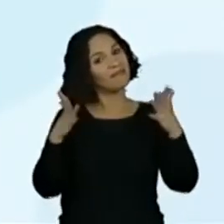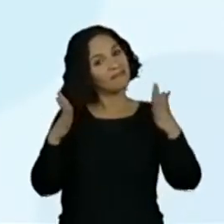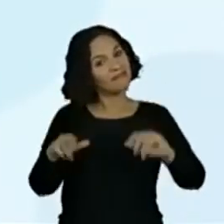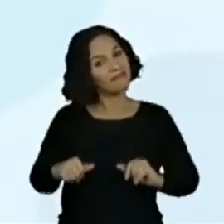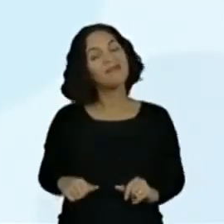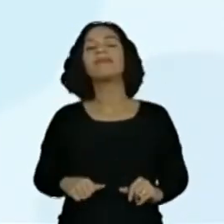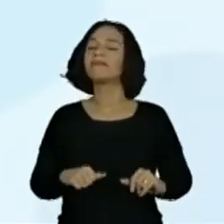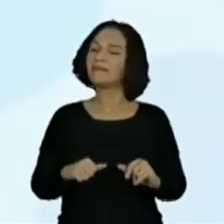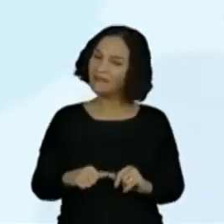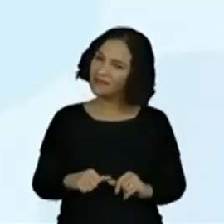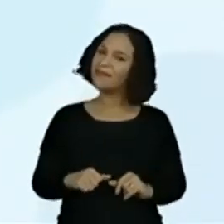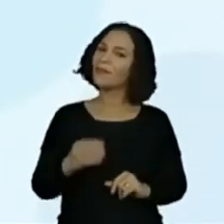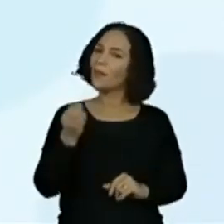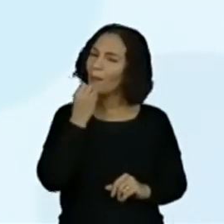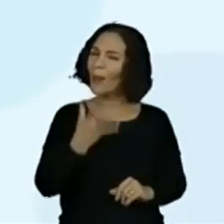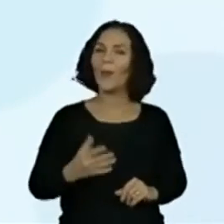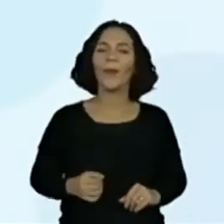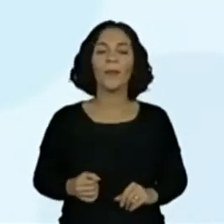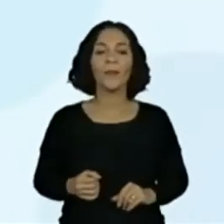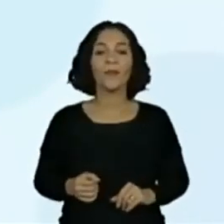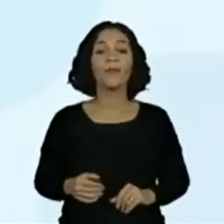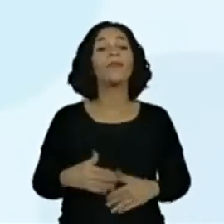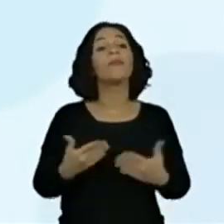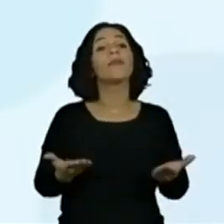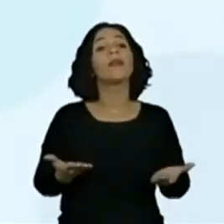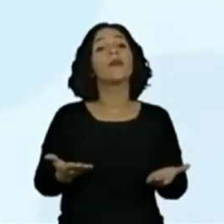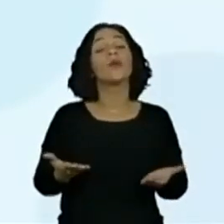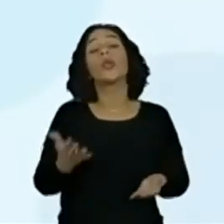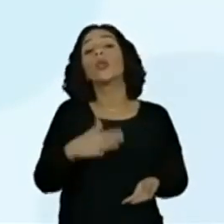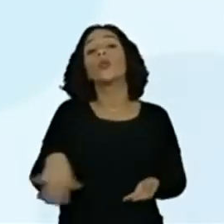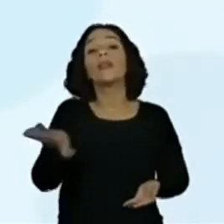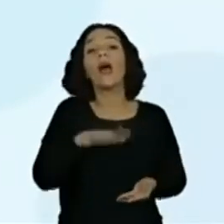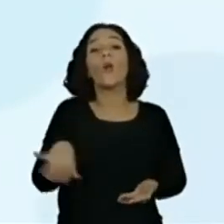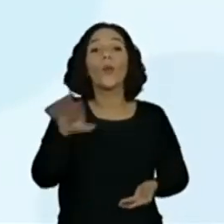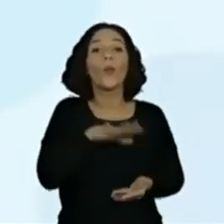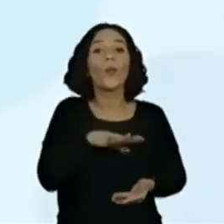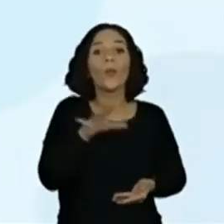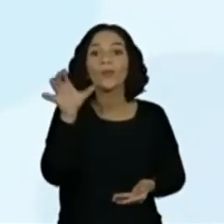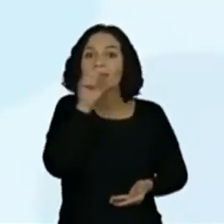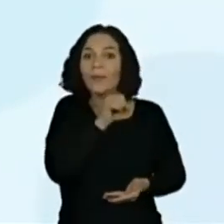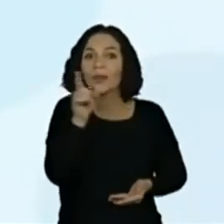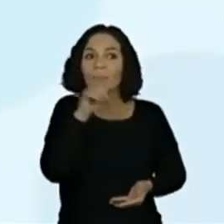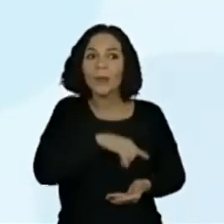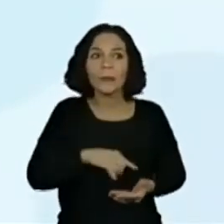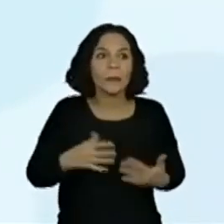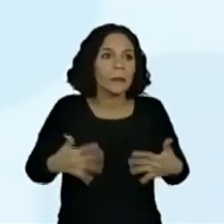18. Muito bem! Quantos balões ele vendeu ao todo, então? E agora,